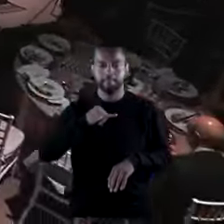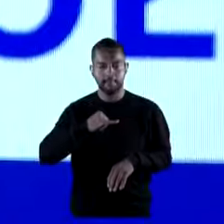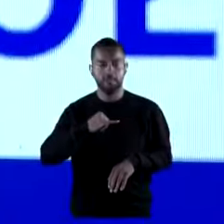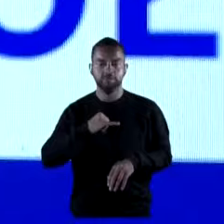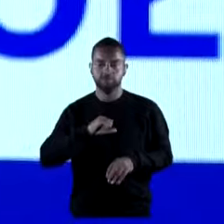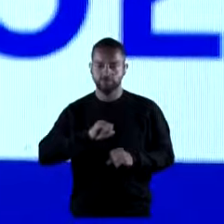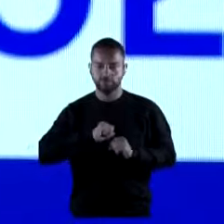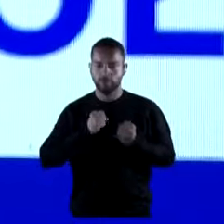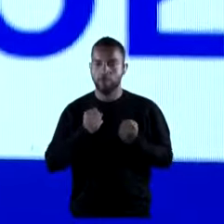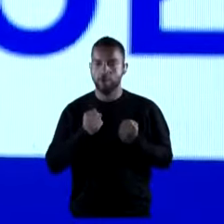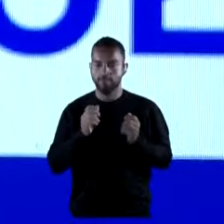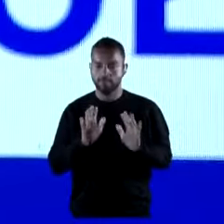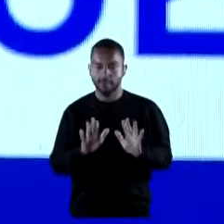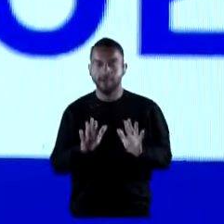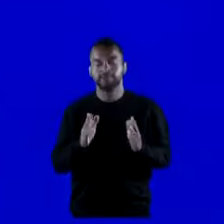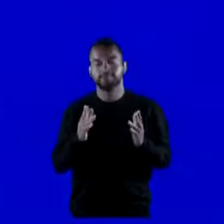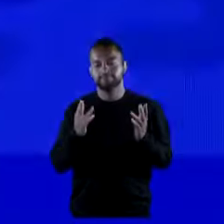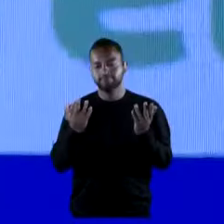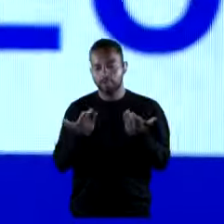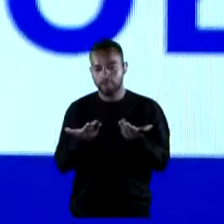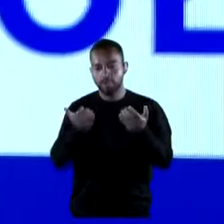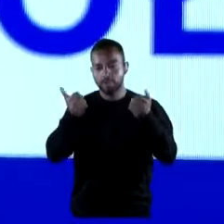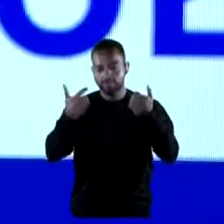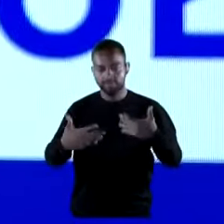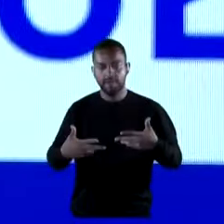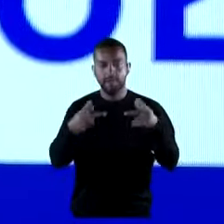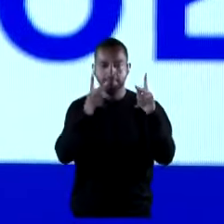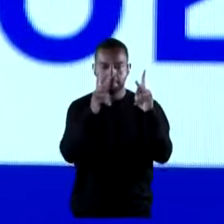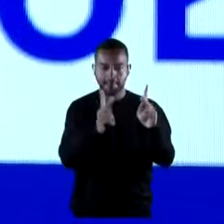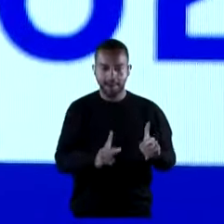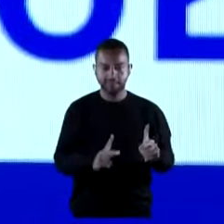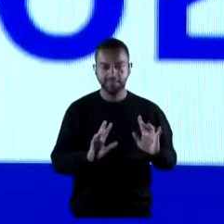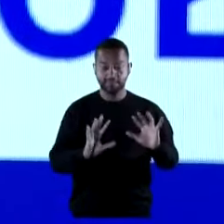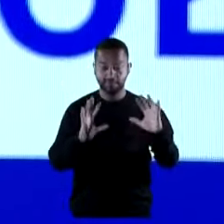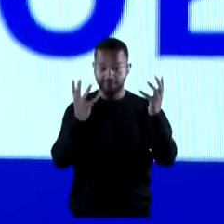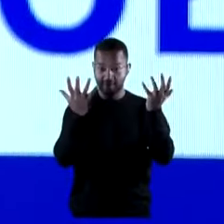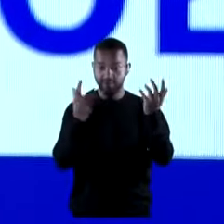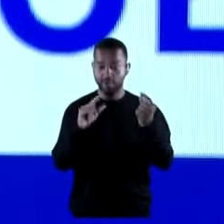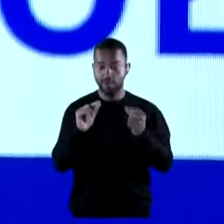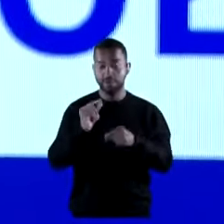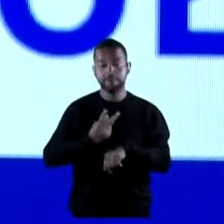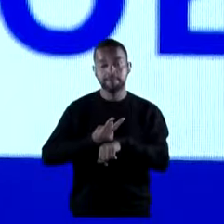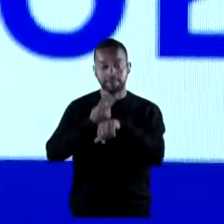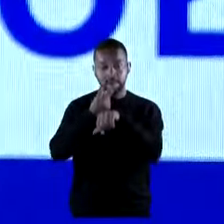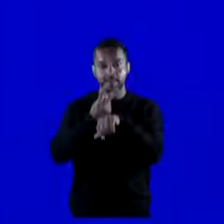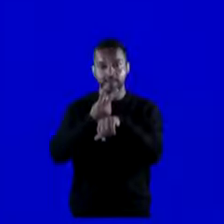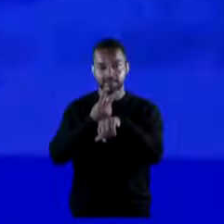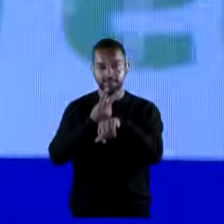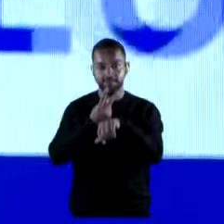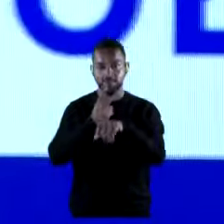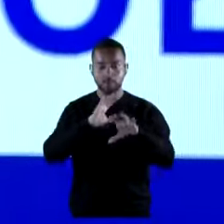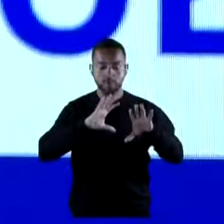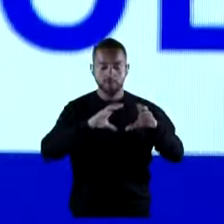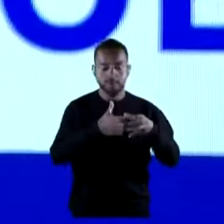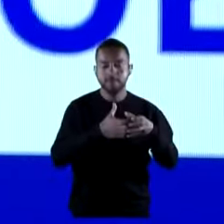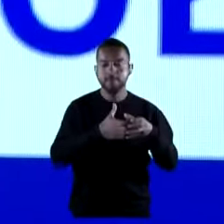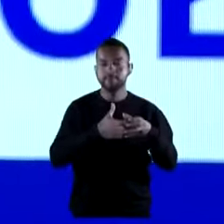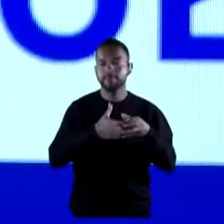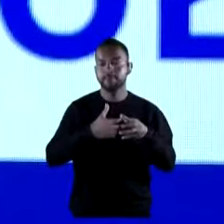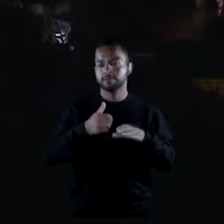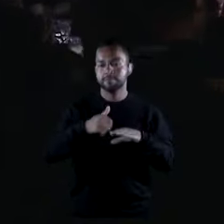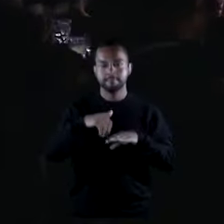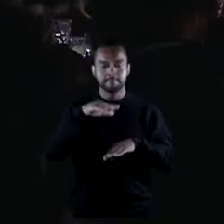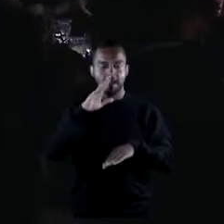em paz e festa, pelo segundo ano consecutivo, a Federação Paulista premia a equipe mais disciplinada